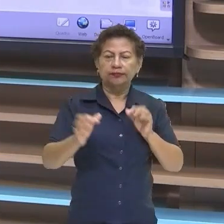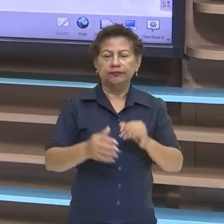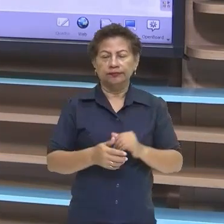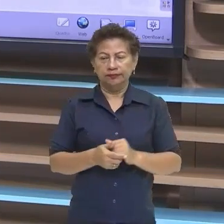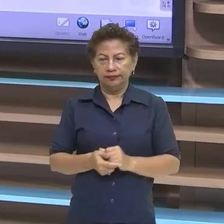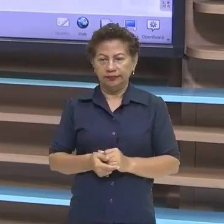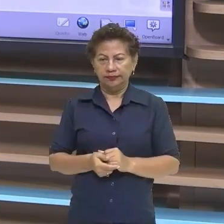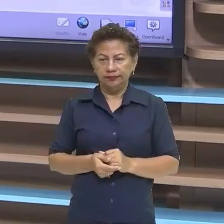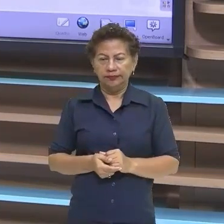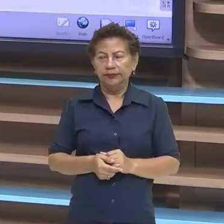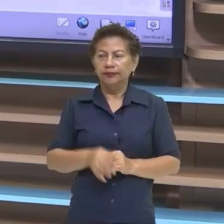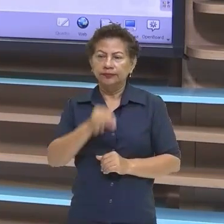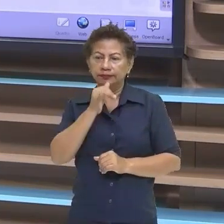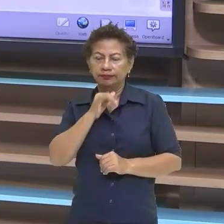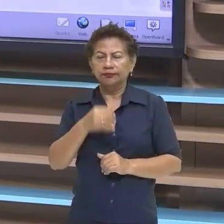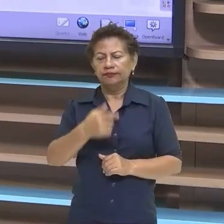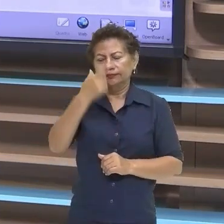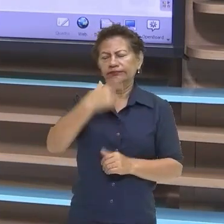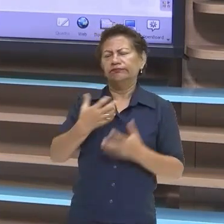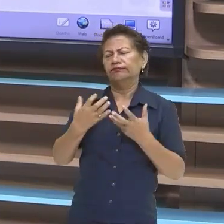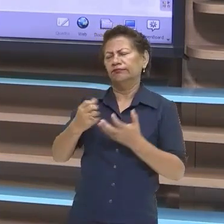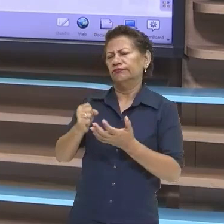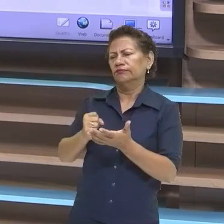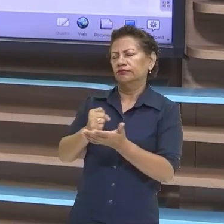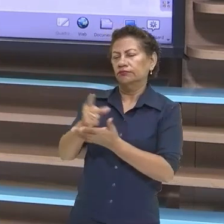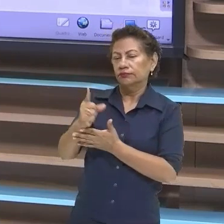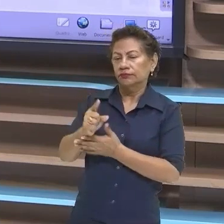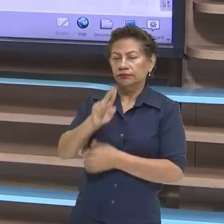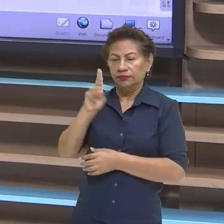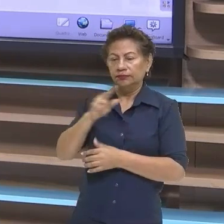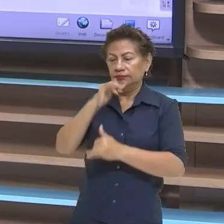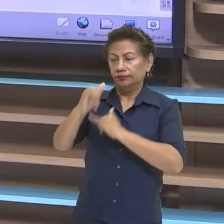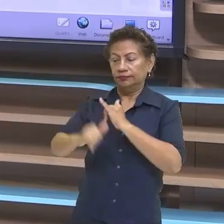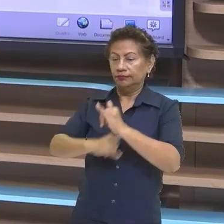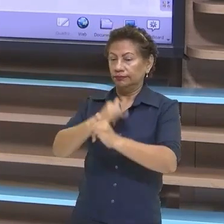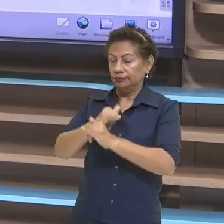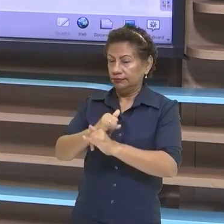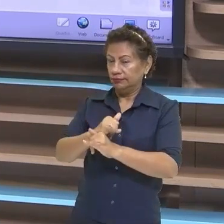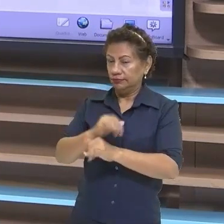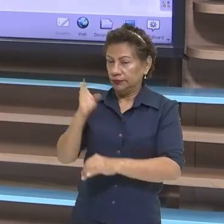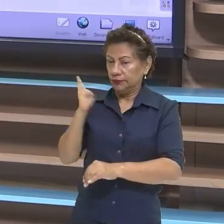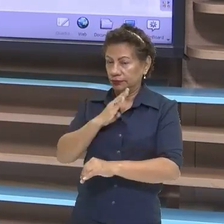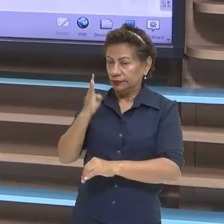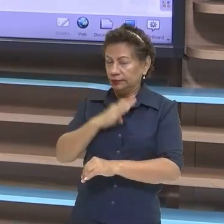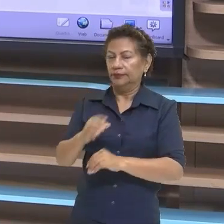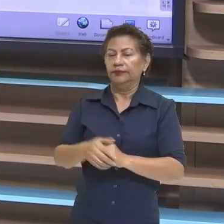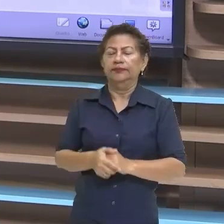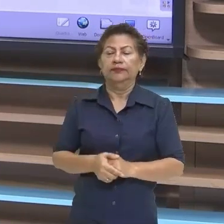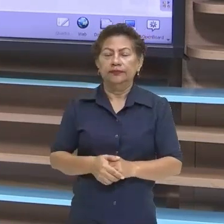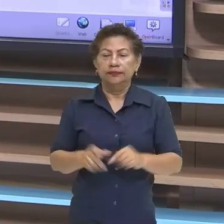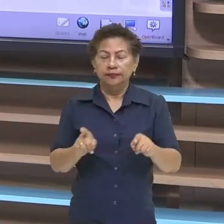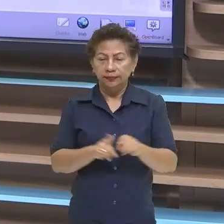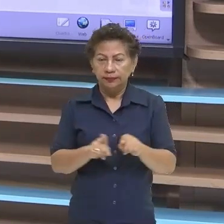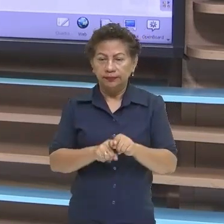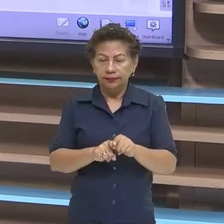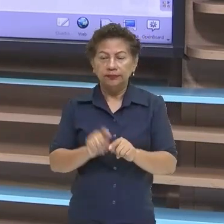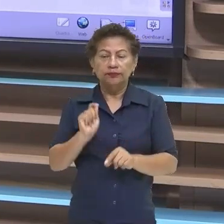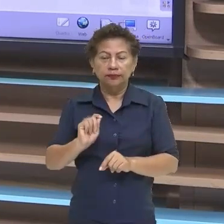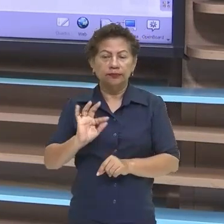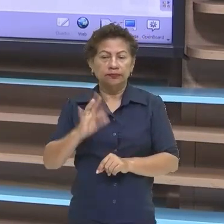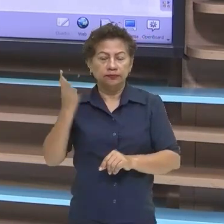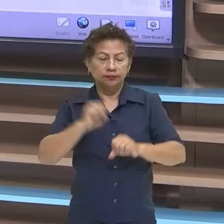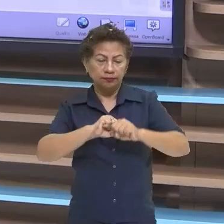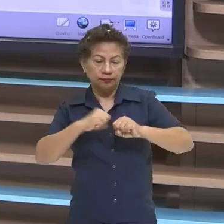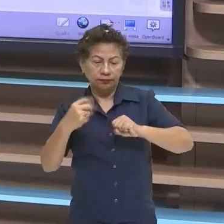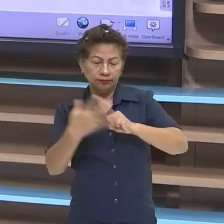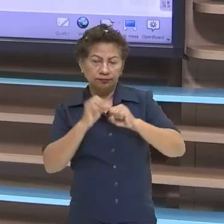Hoje, uma compra que pode ser feita ali por meio da internet, que inclusive também com a